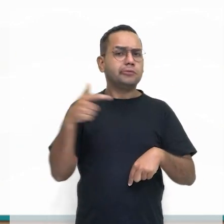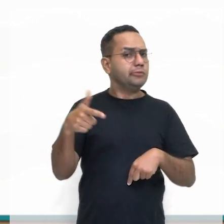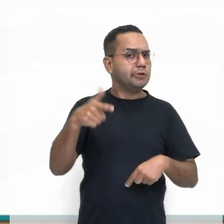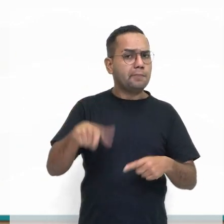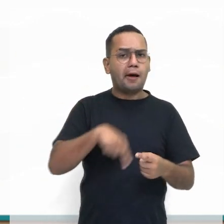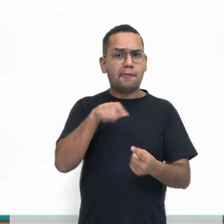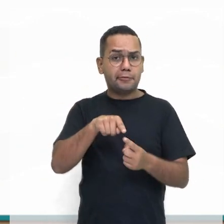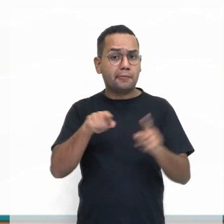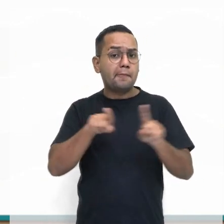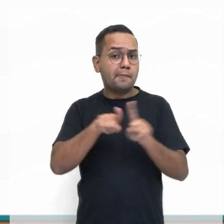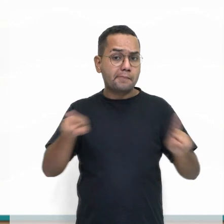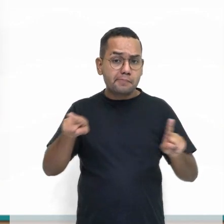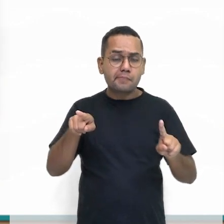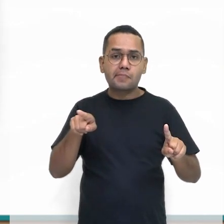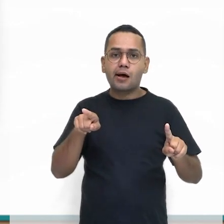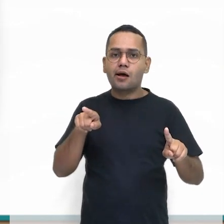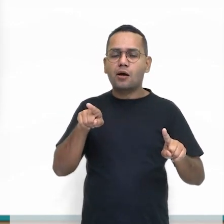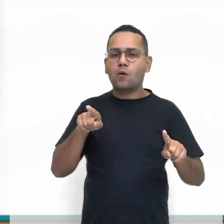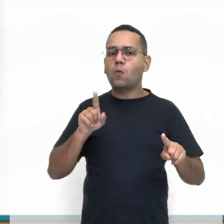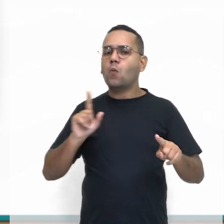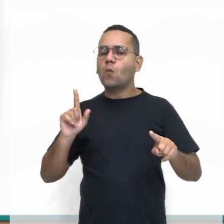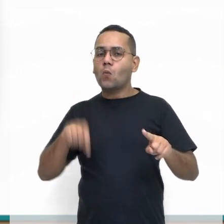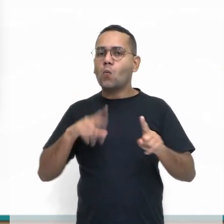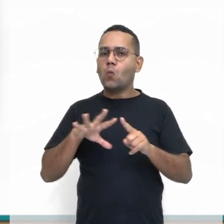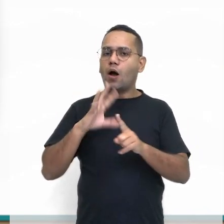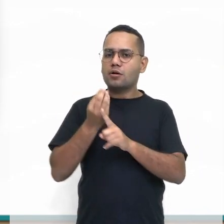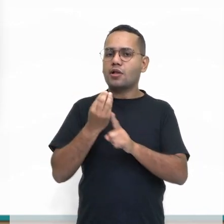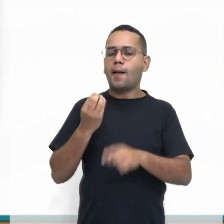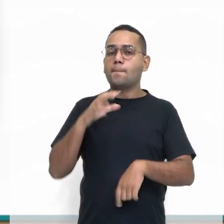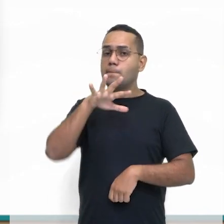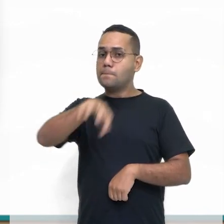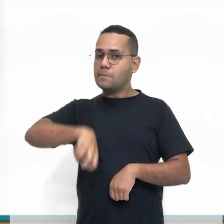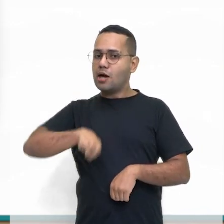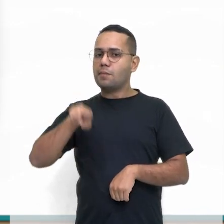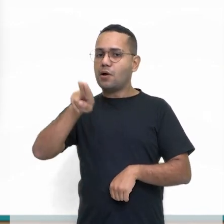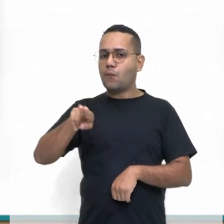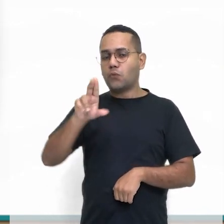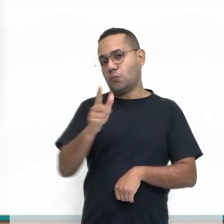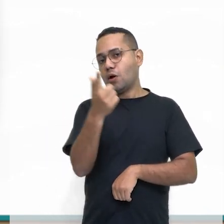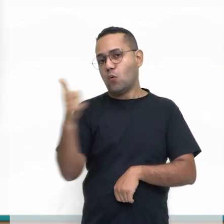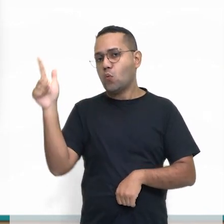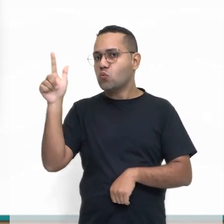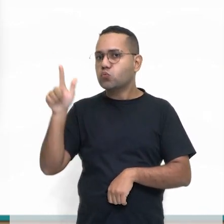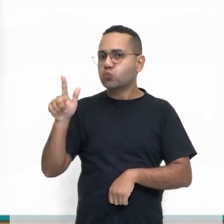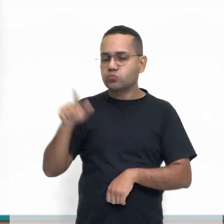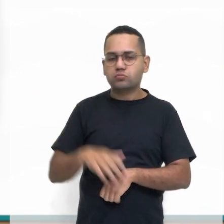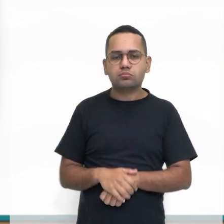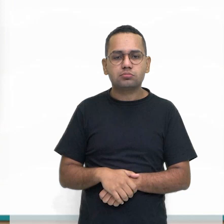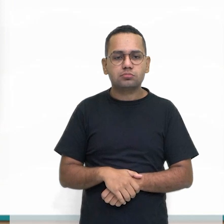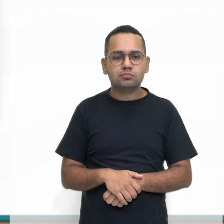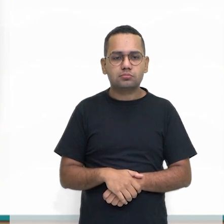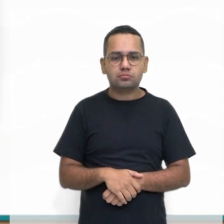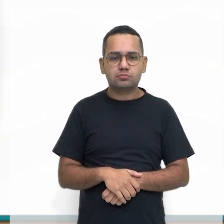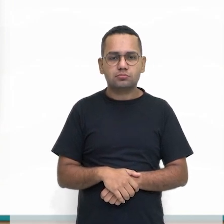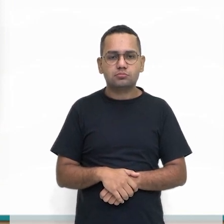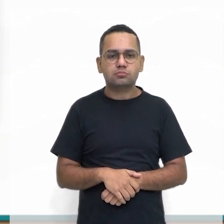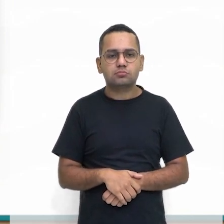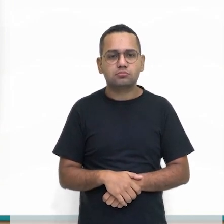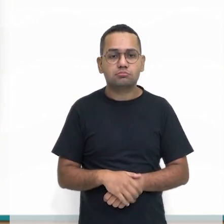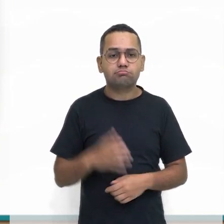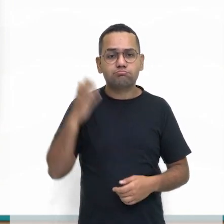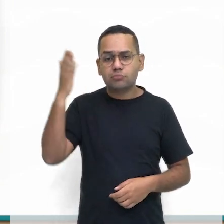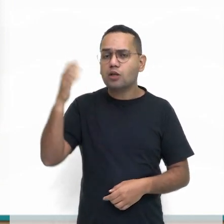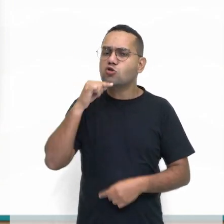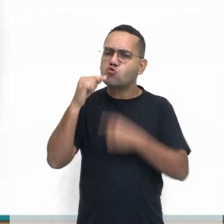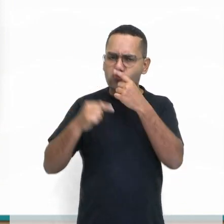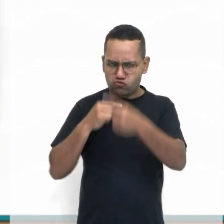ganha a intenção do artista. Aqui nós temos o quê? Questionamento do sistema de arte. A arte